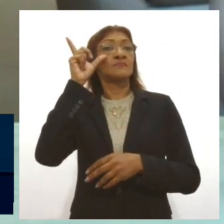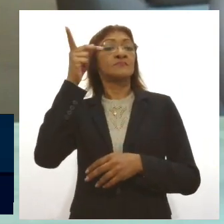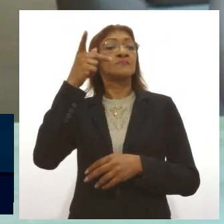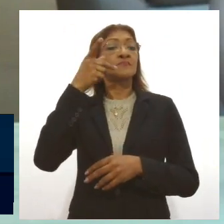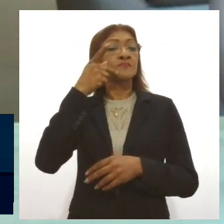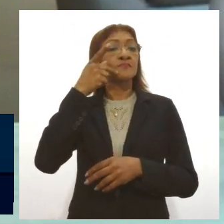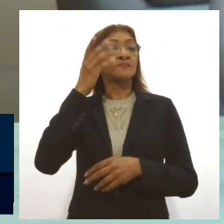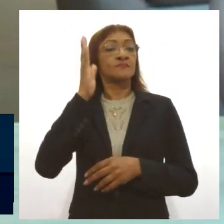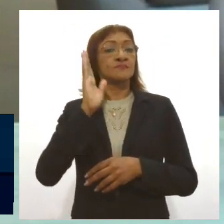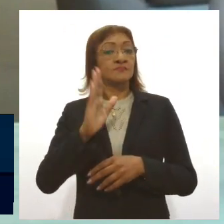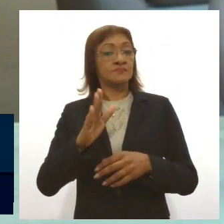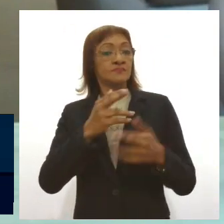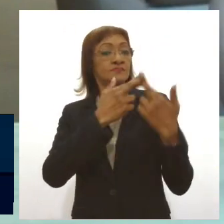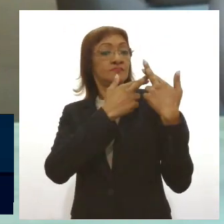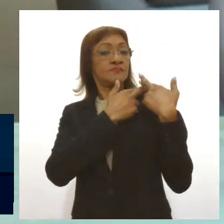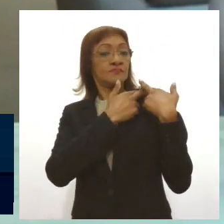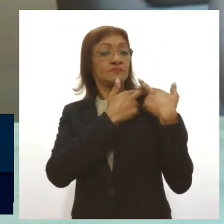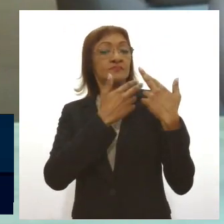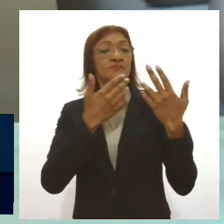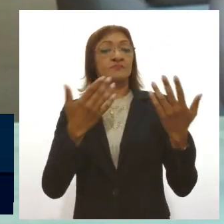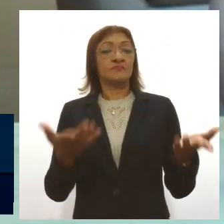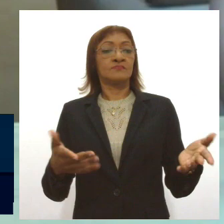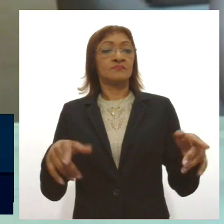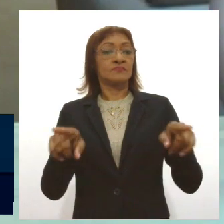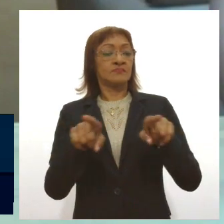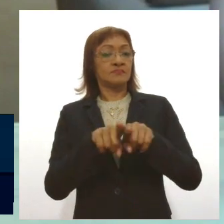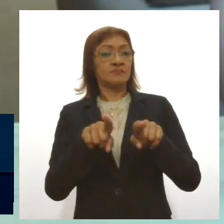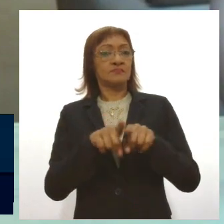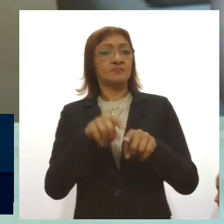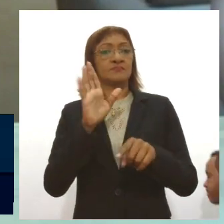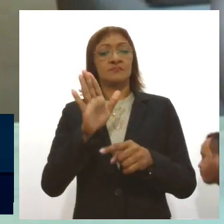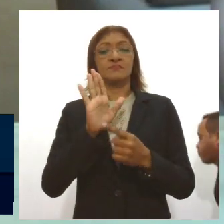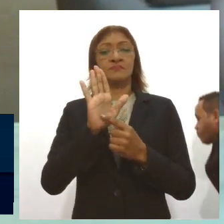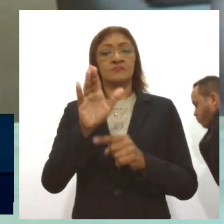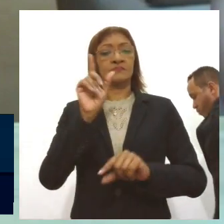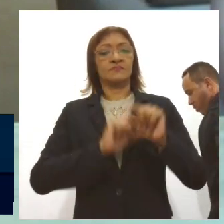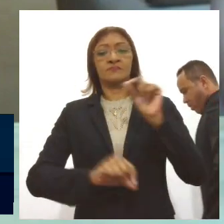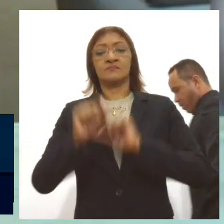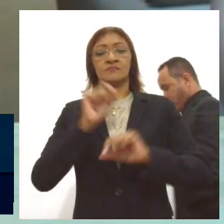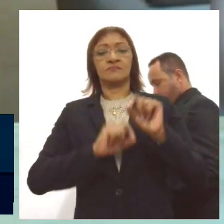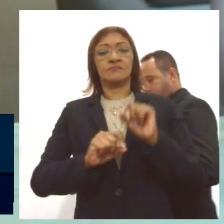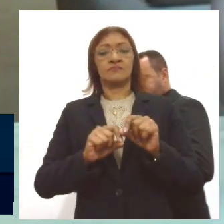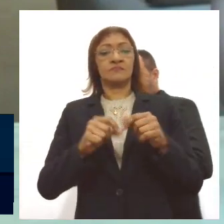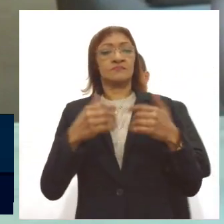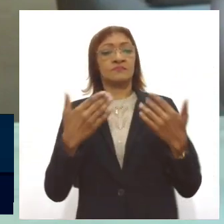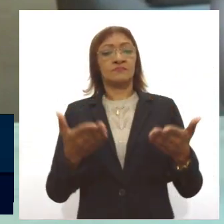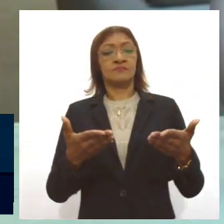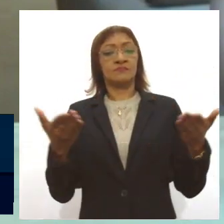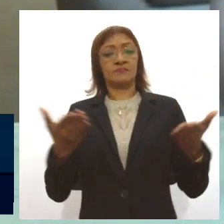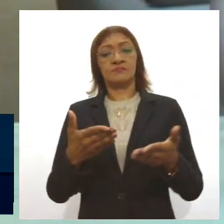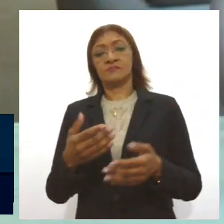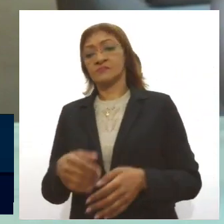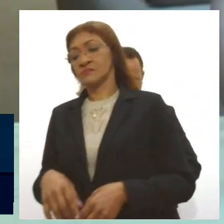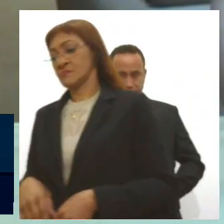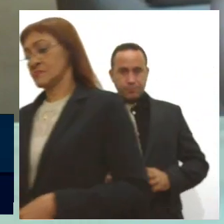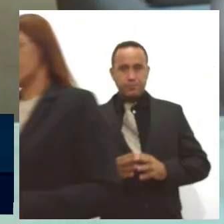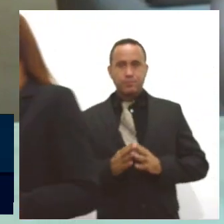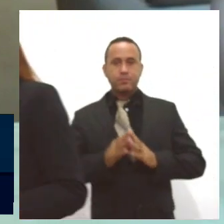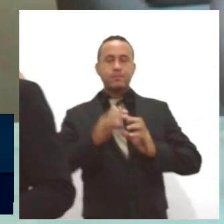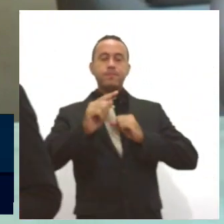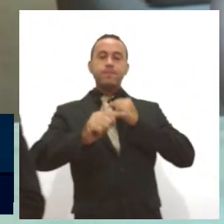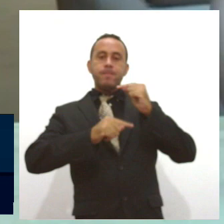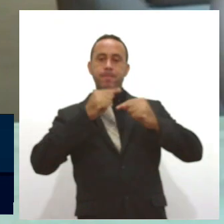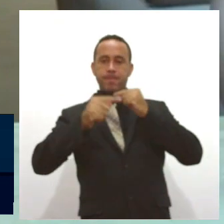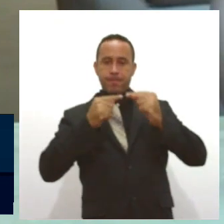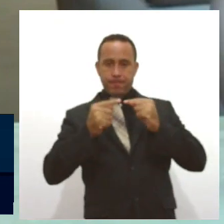liderou lá na presidência. Inclusive, tivemos alguns, vamos dizer assim, confrontos de ideias, mas que depois o